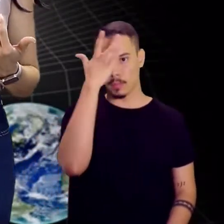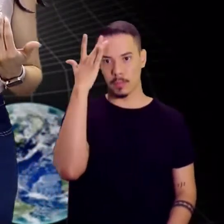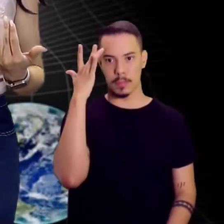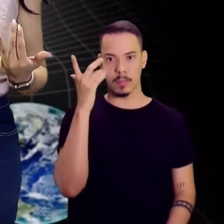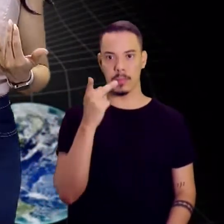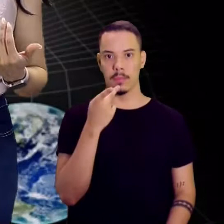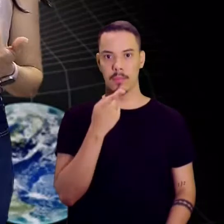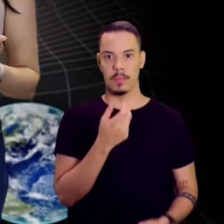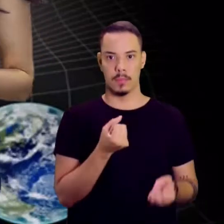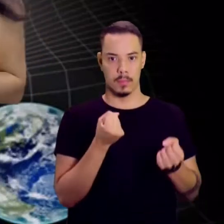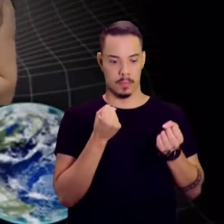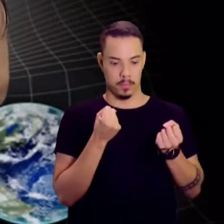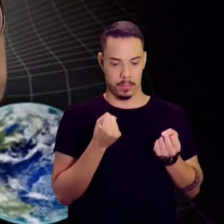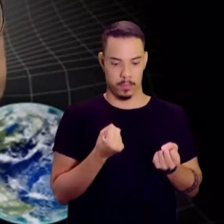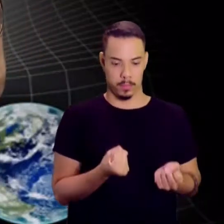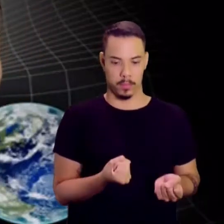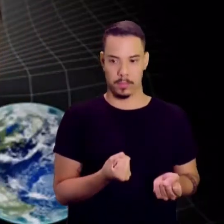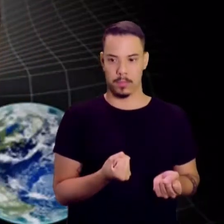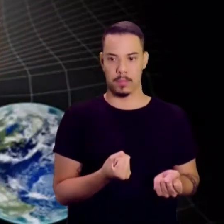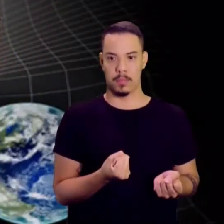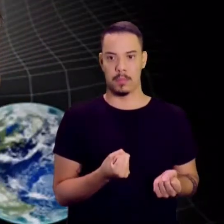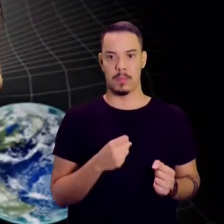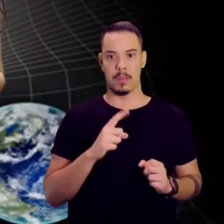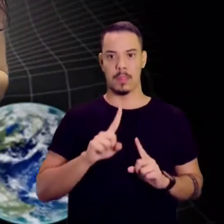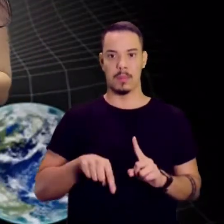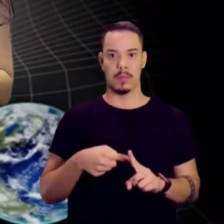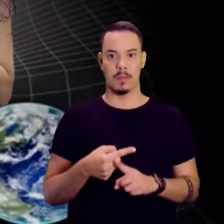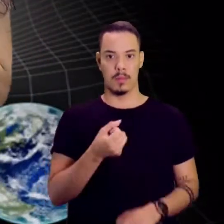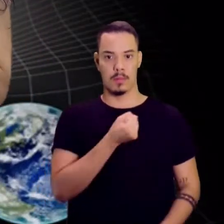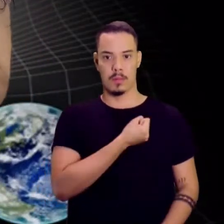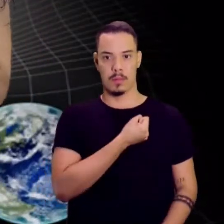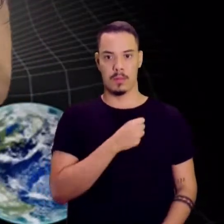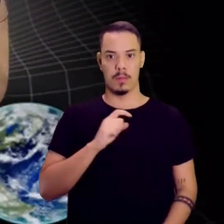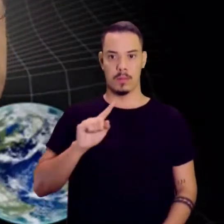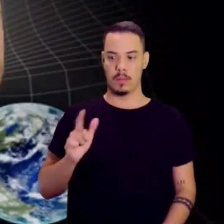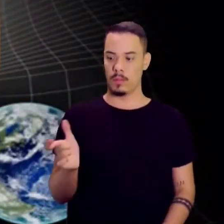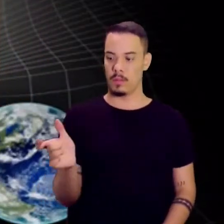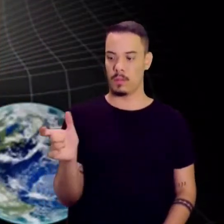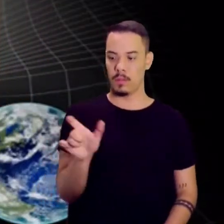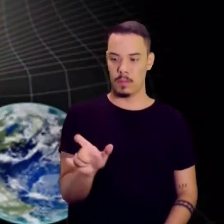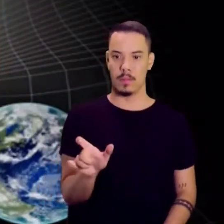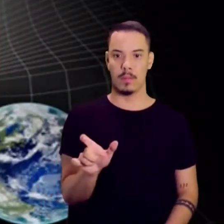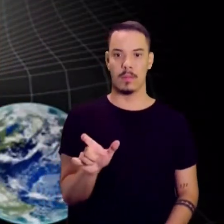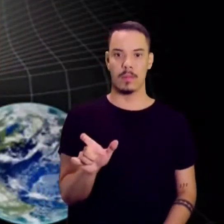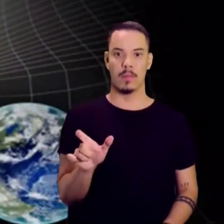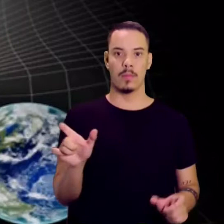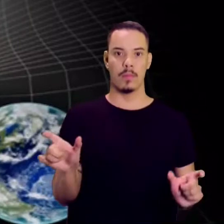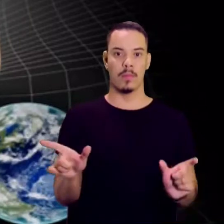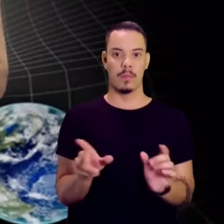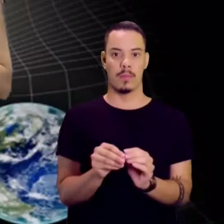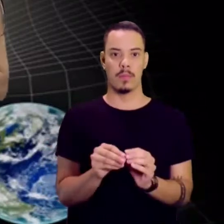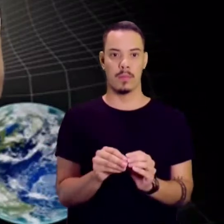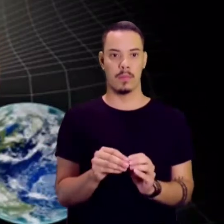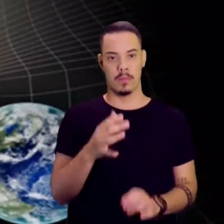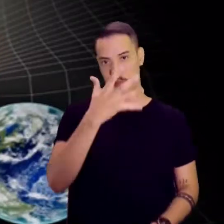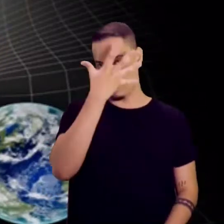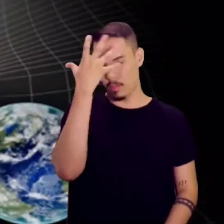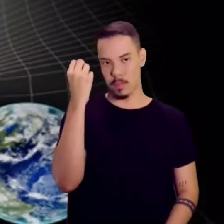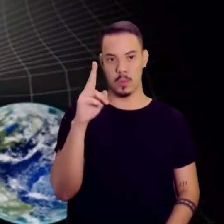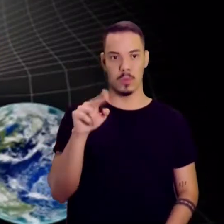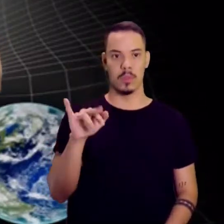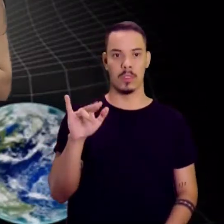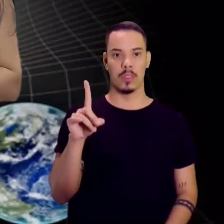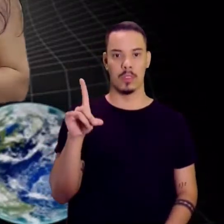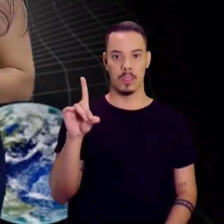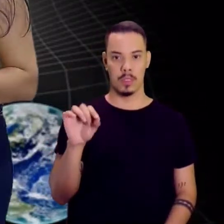palavra peso, de peso, fala um número e fala somente um prefixo da física, esquecendo a unidade. Eu posso andar 2